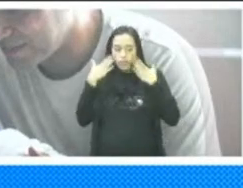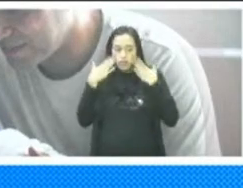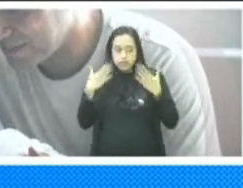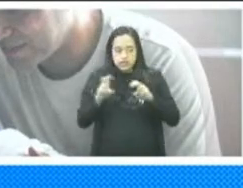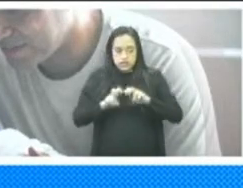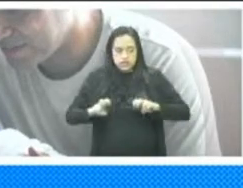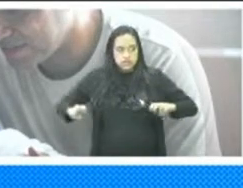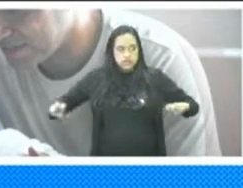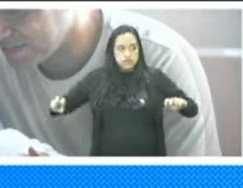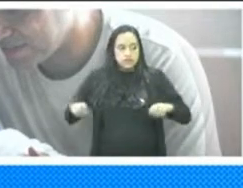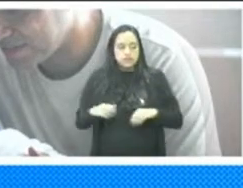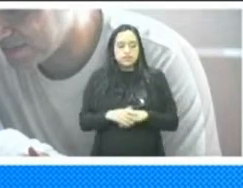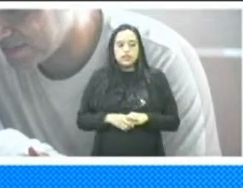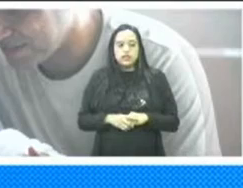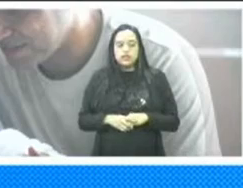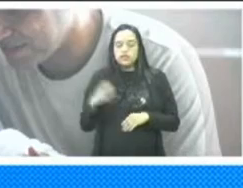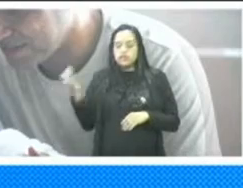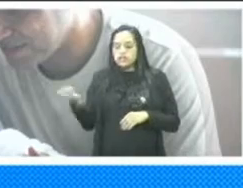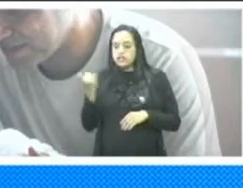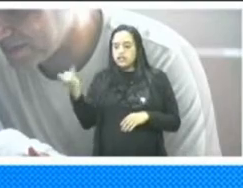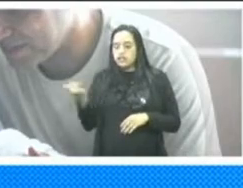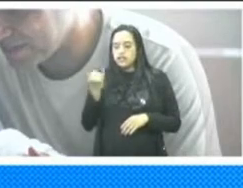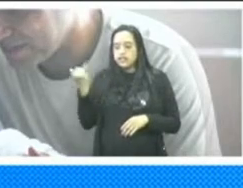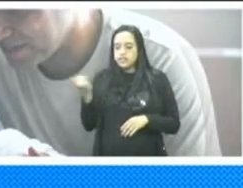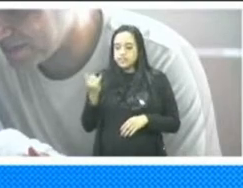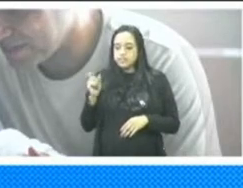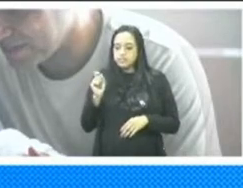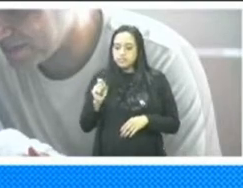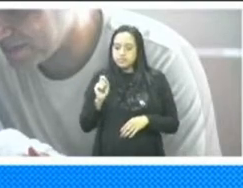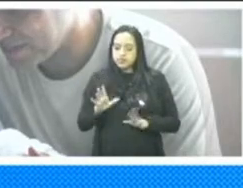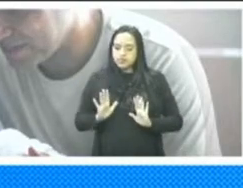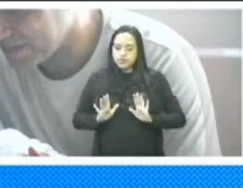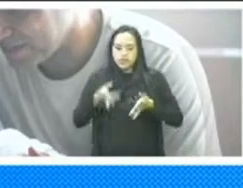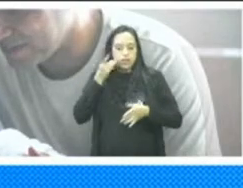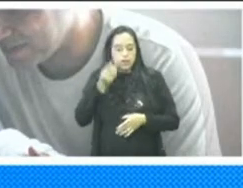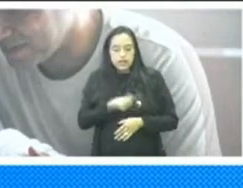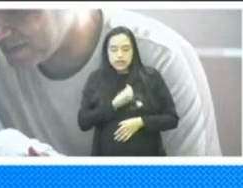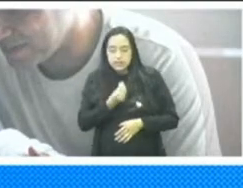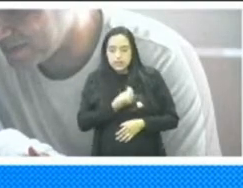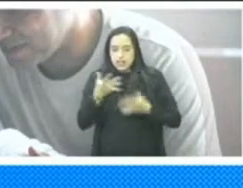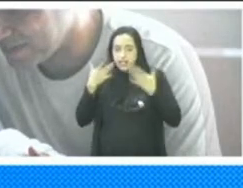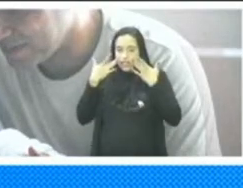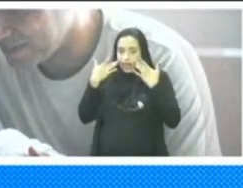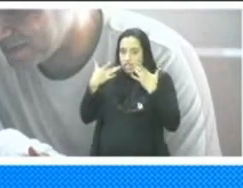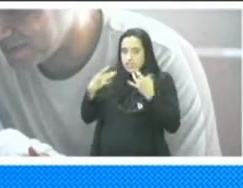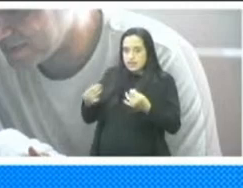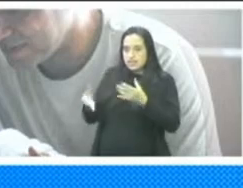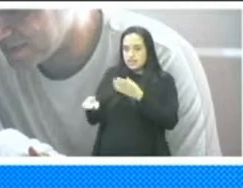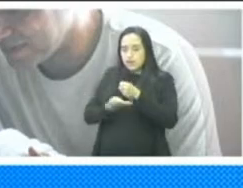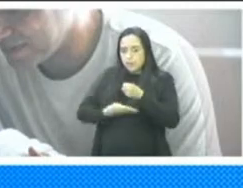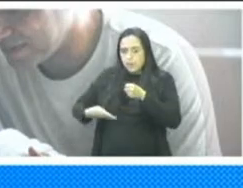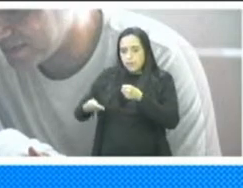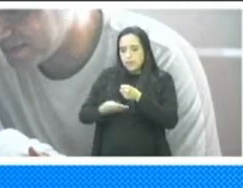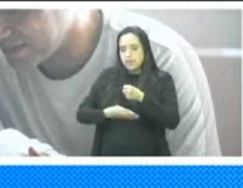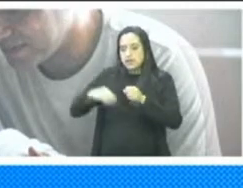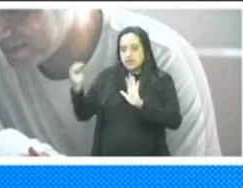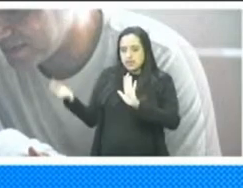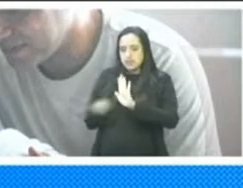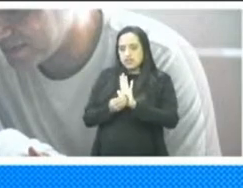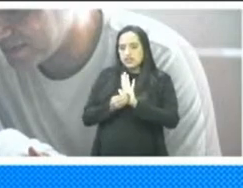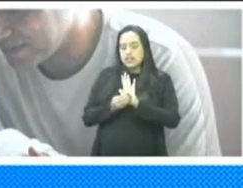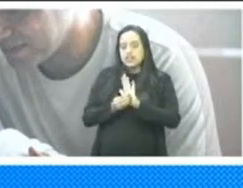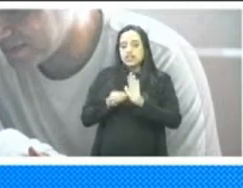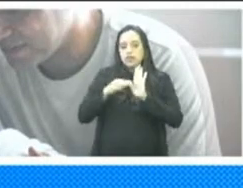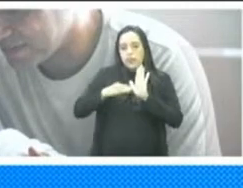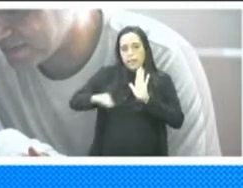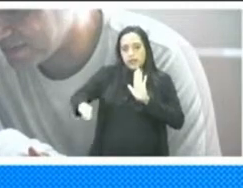na mesa de abertura, a importância da participação da atenção primária na implementação do método